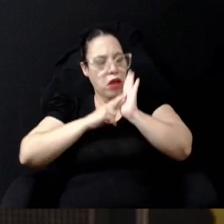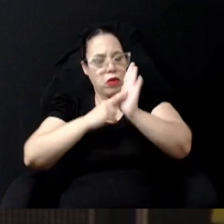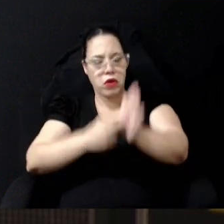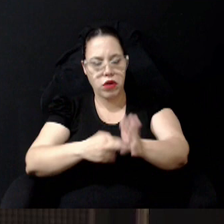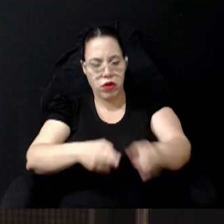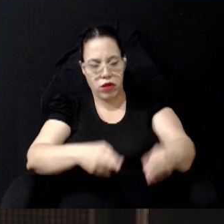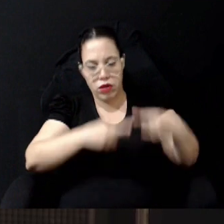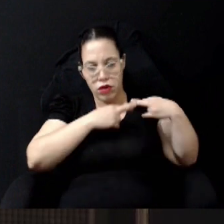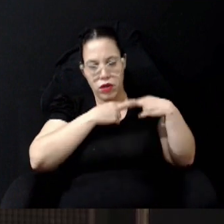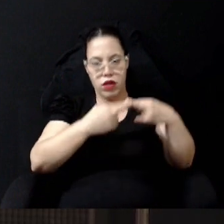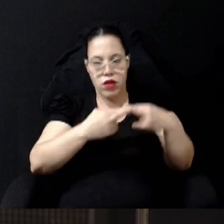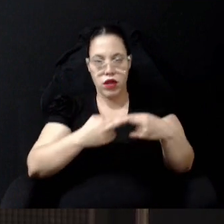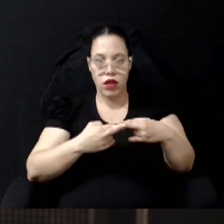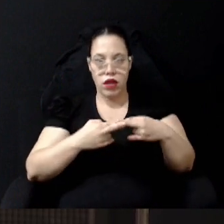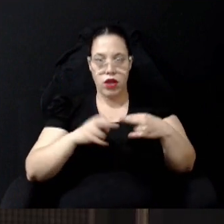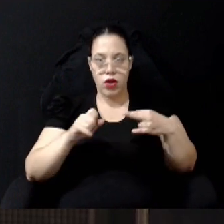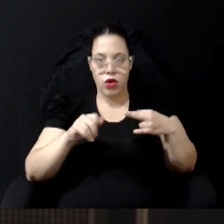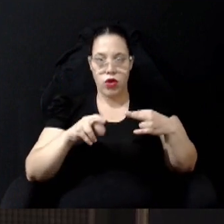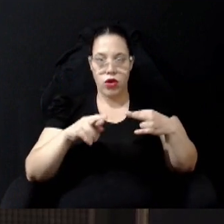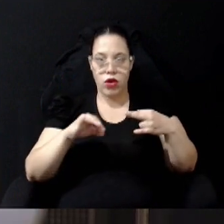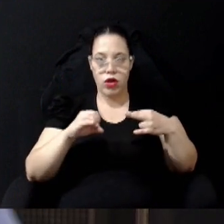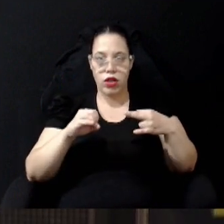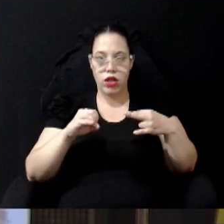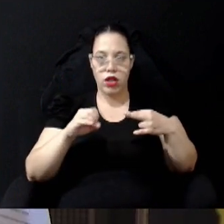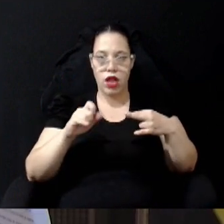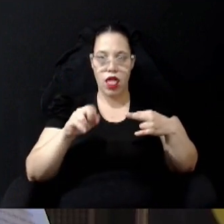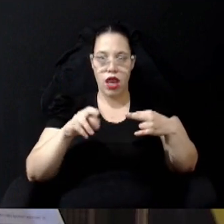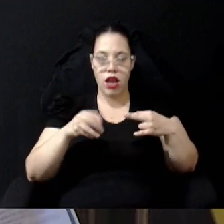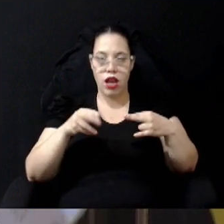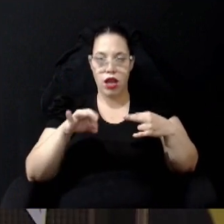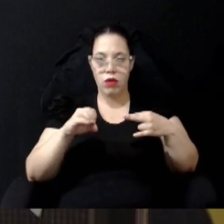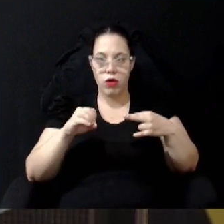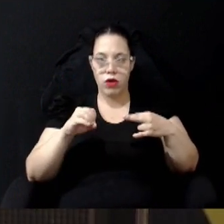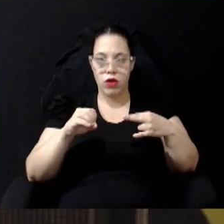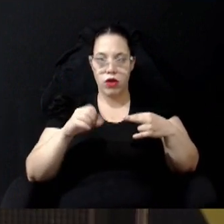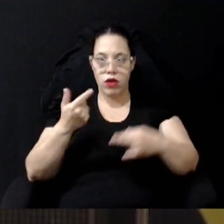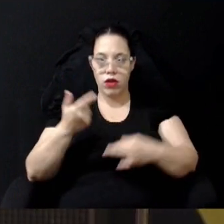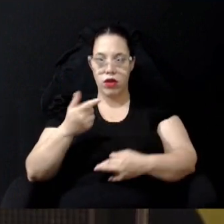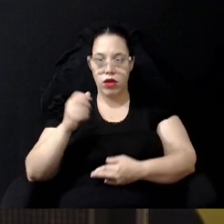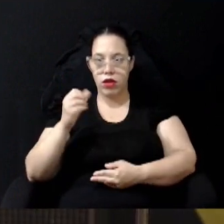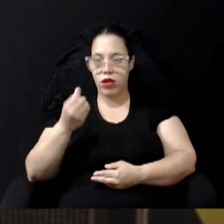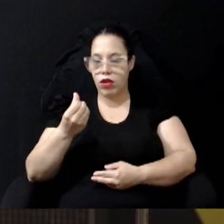cortejo Elesbão Vive, que ocorreu em 2018.